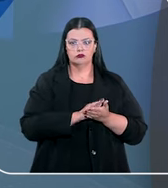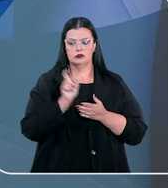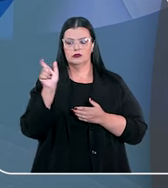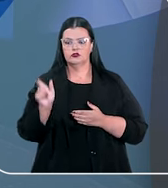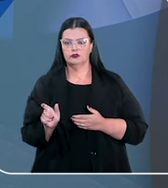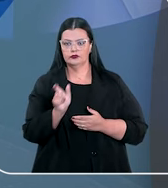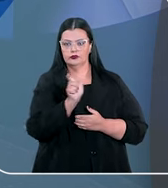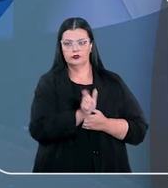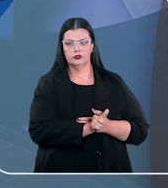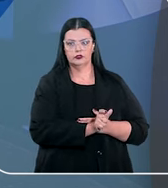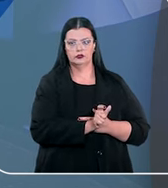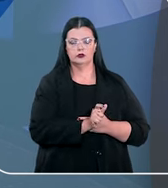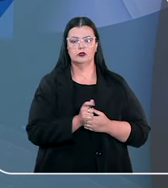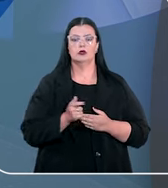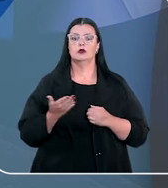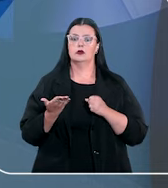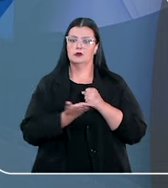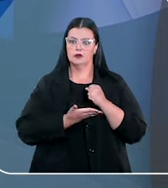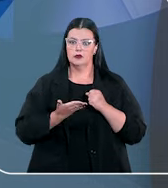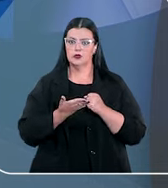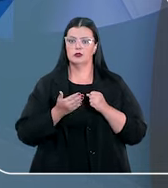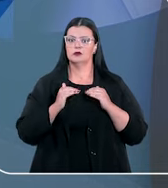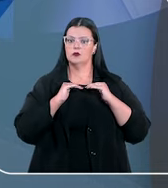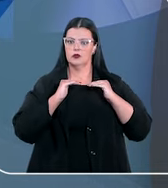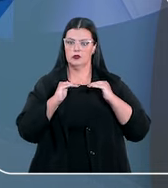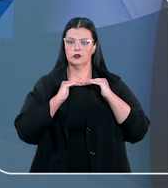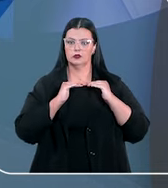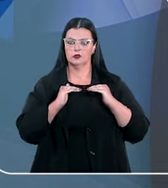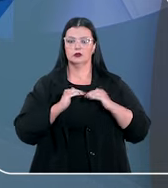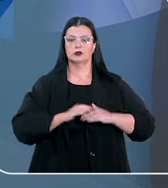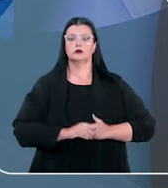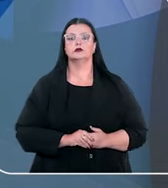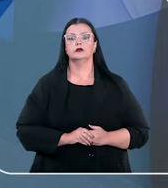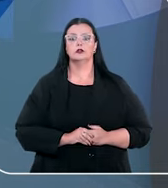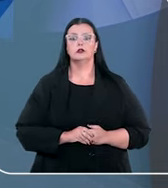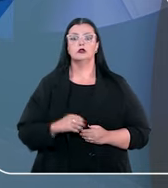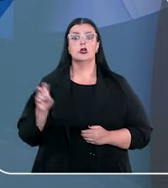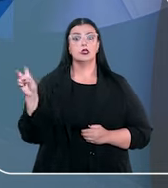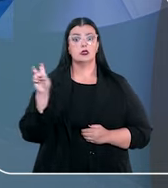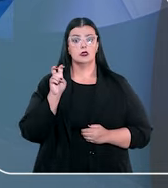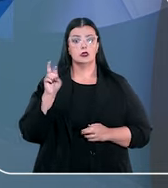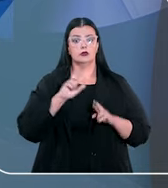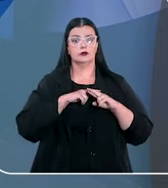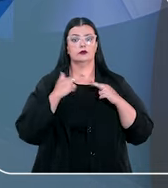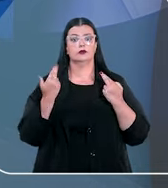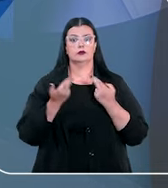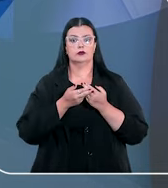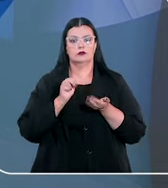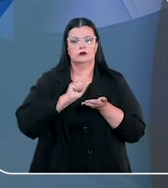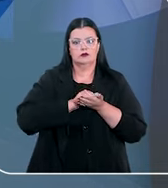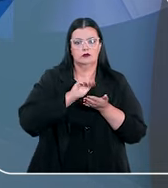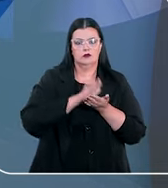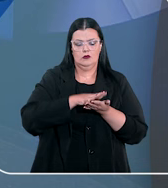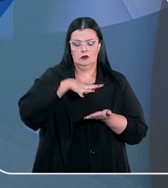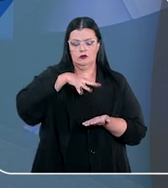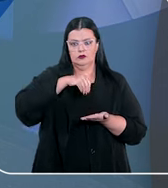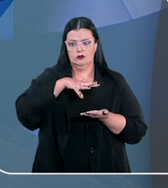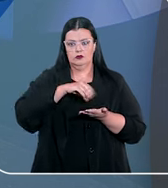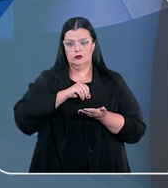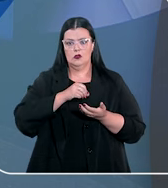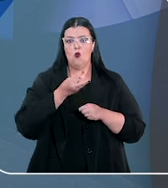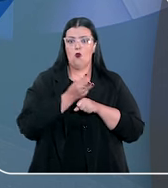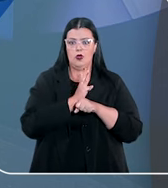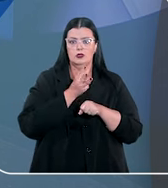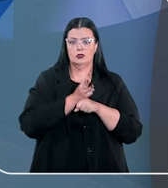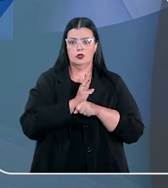maneira individualizada, razoável e proporcional. Já a quinta turma concluiu que prints de WhatsApp obtidos